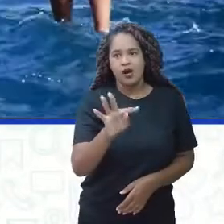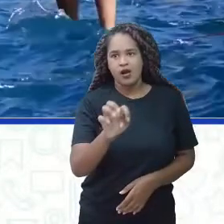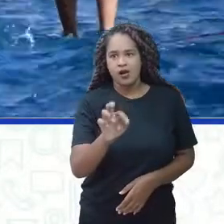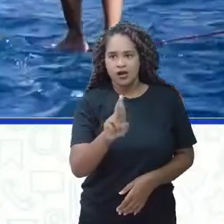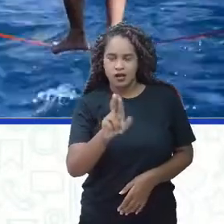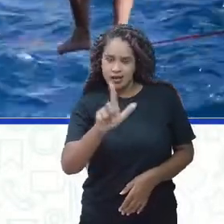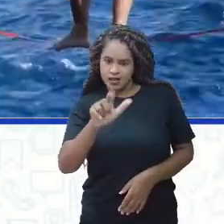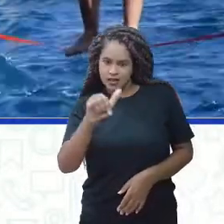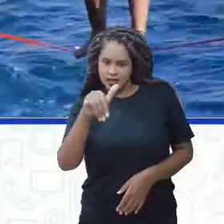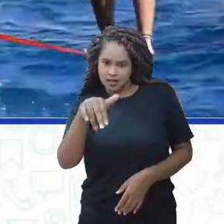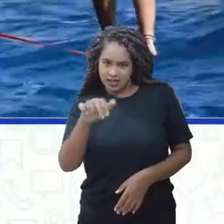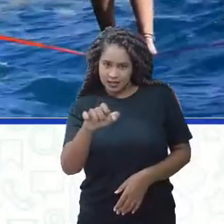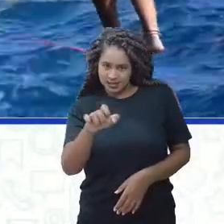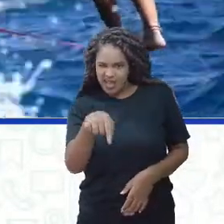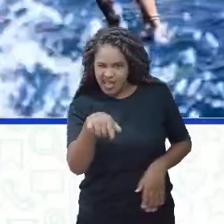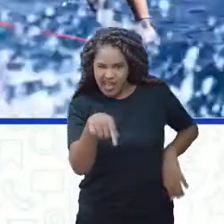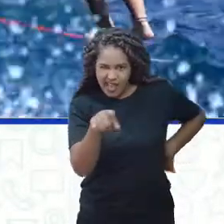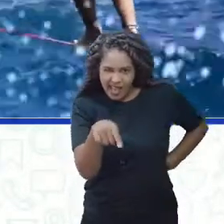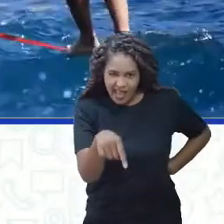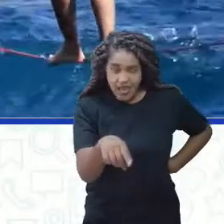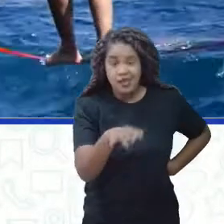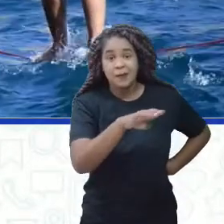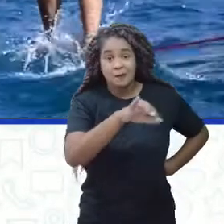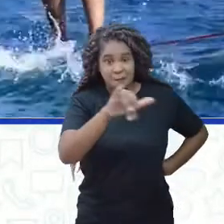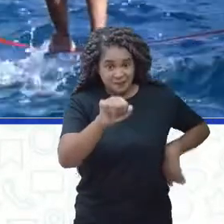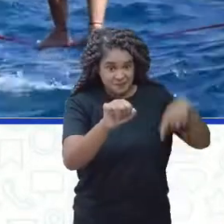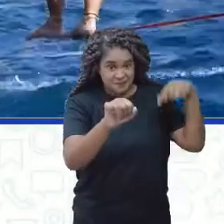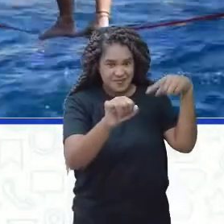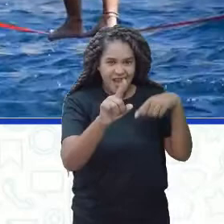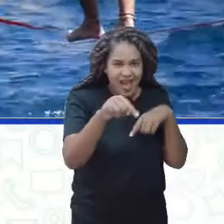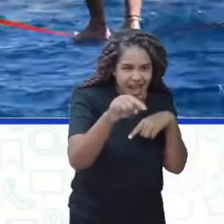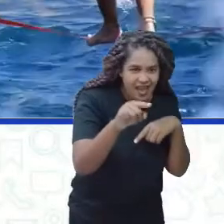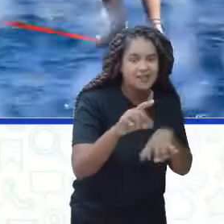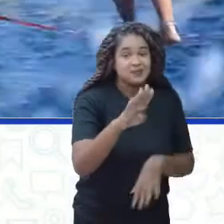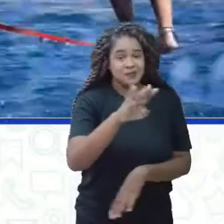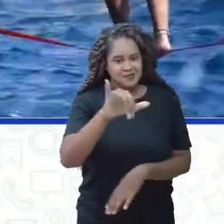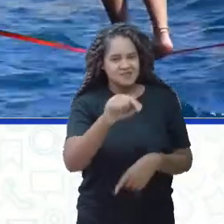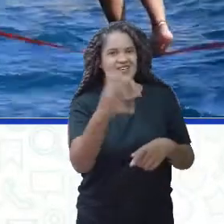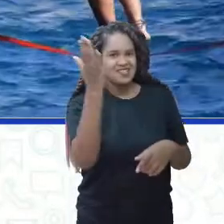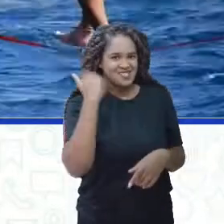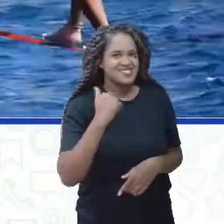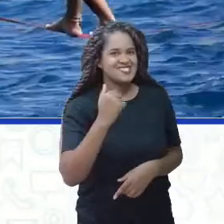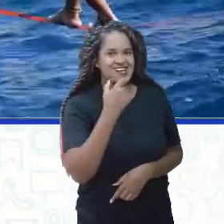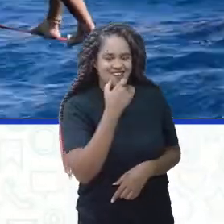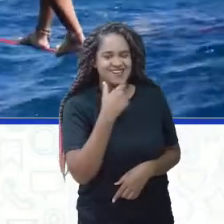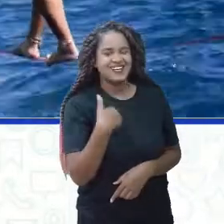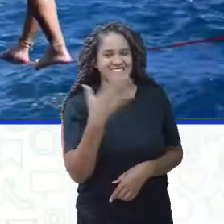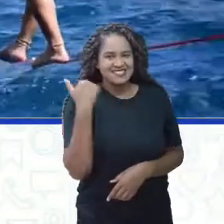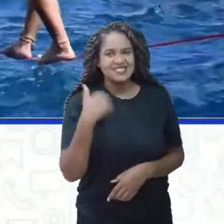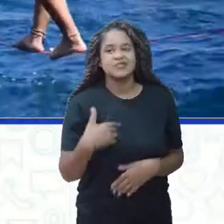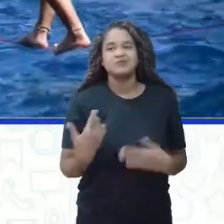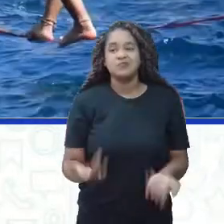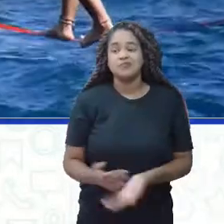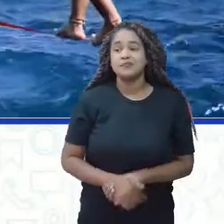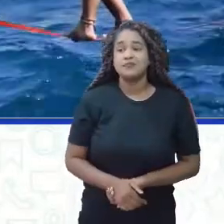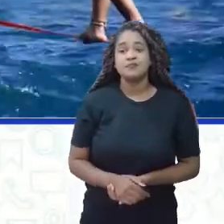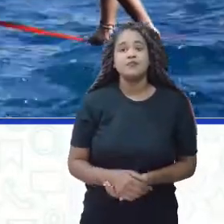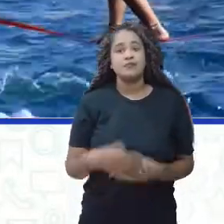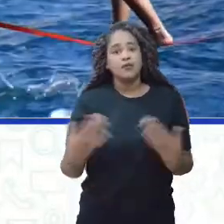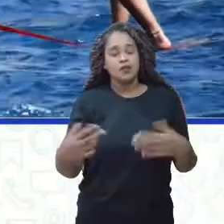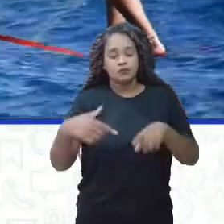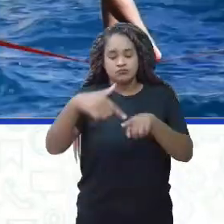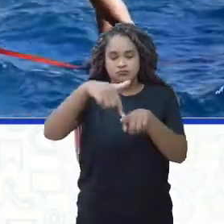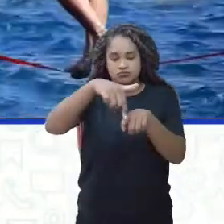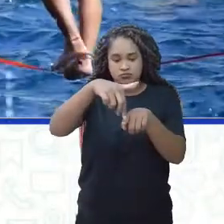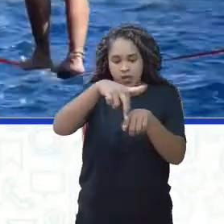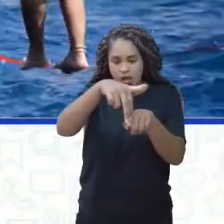Eu acho que é assim que pronuncia. Bia é assim, olha aí, Bia é do inglês também, viu? É a prática sobre as águas, né? Piscinas, rios